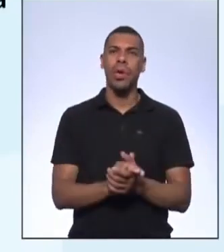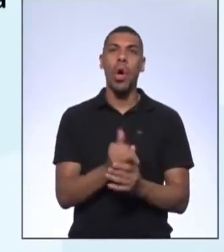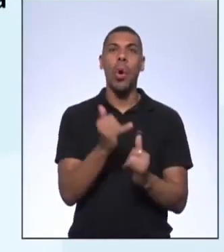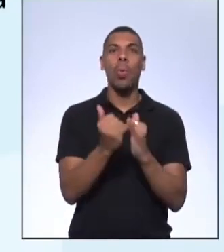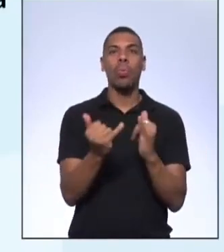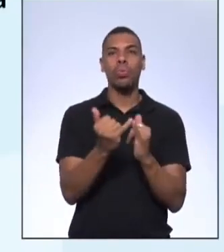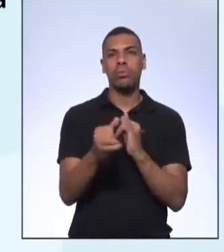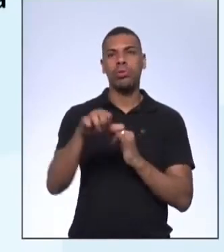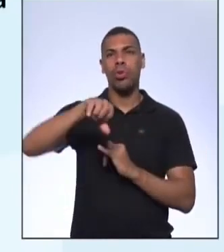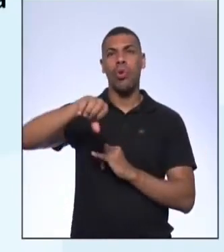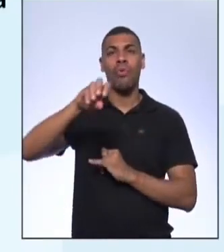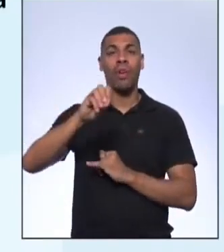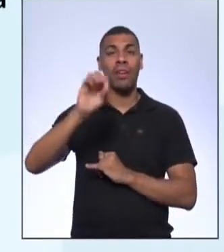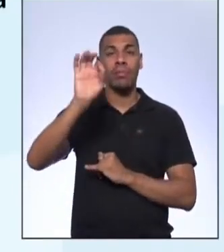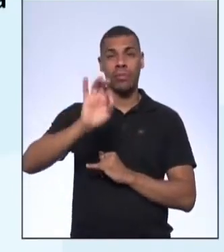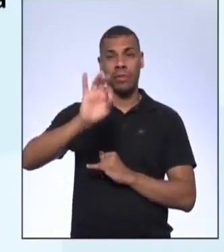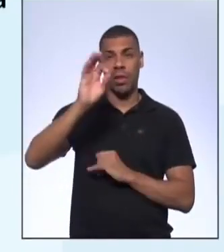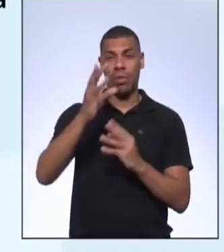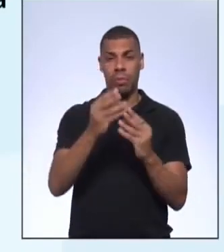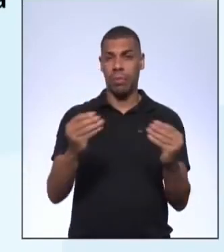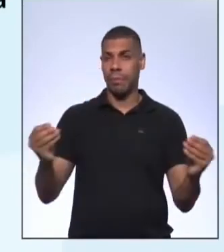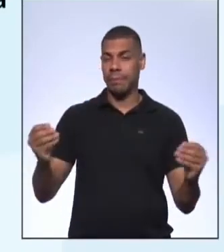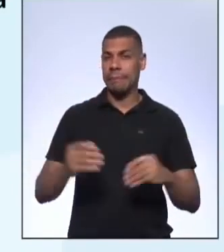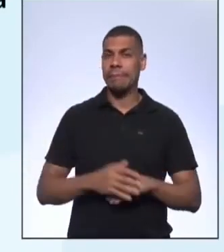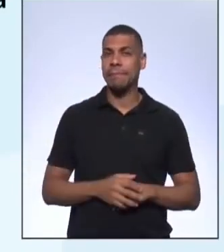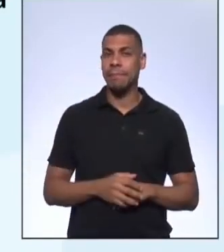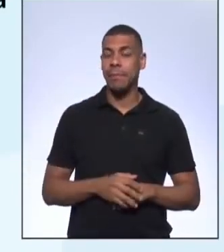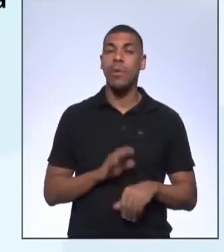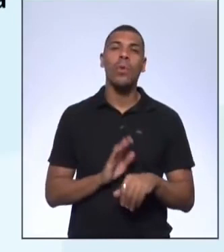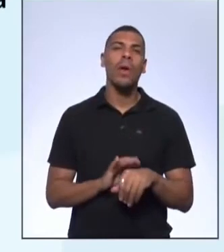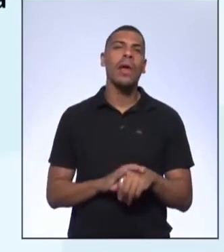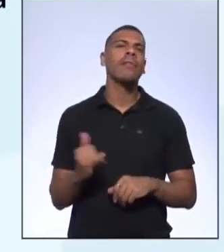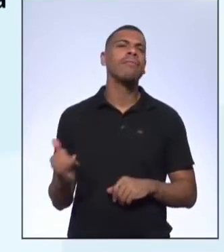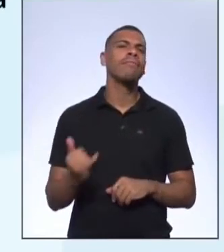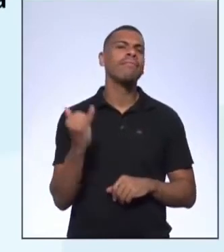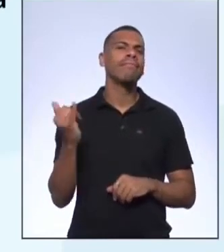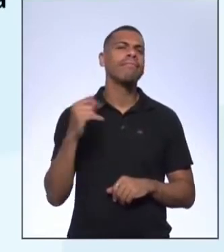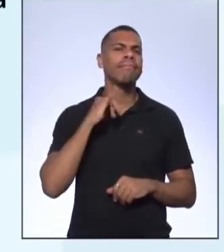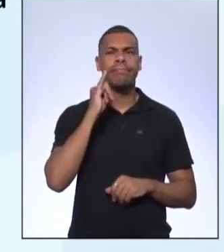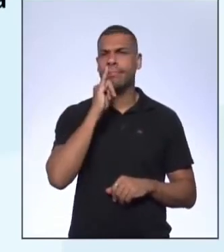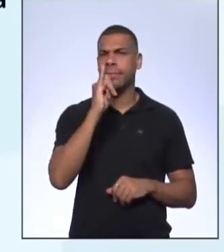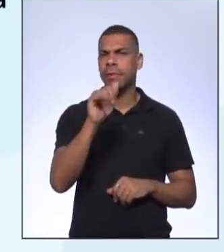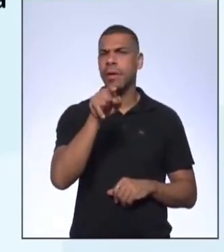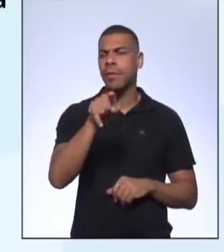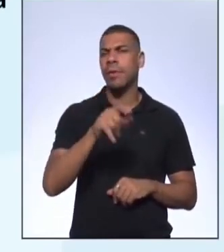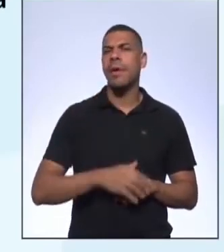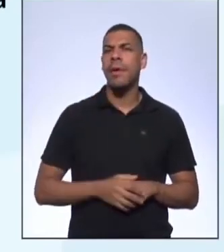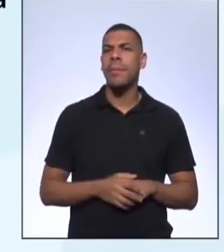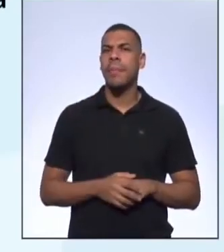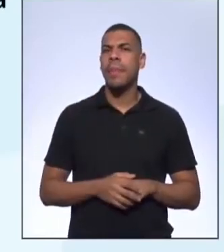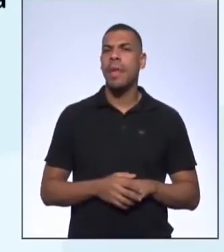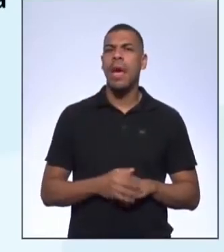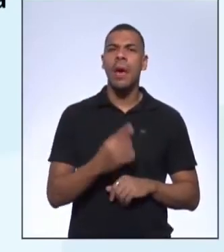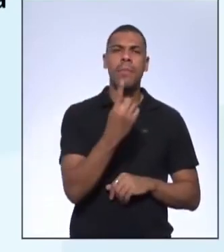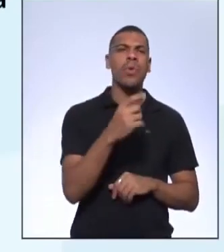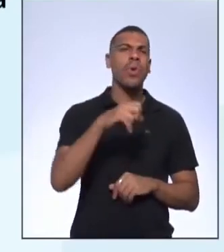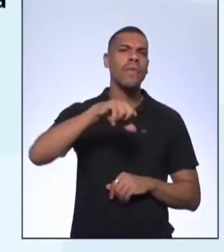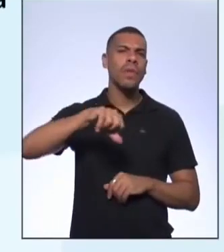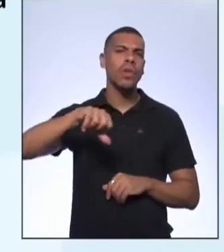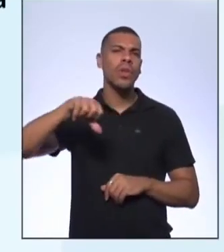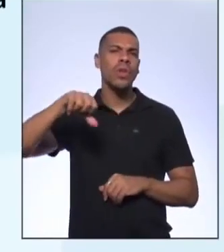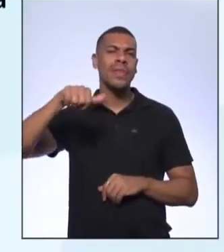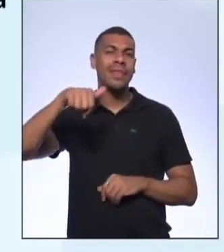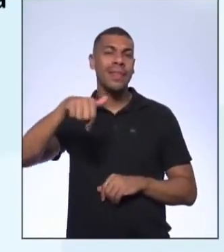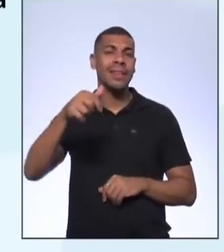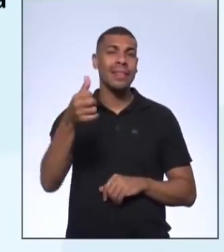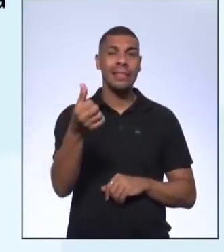em 90%. E o importante da gente falar, e eu vou citar um pouquinho mais, é que em